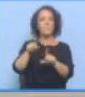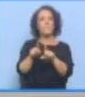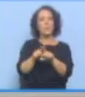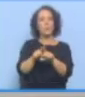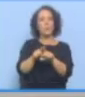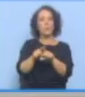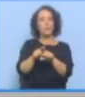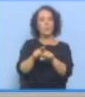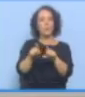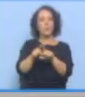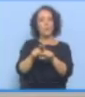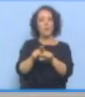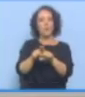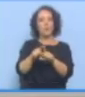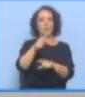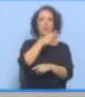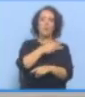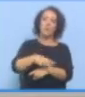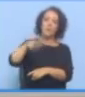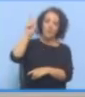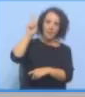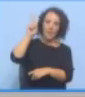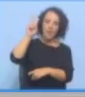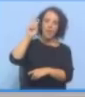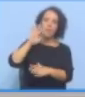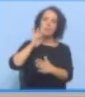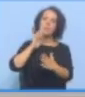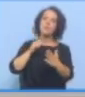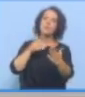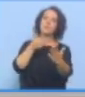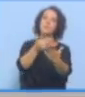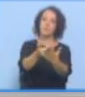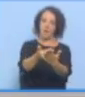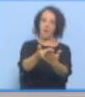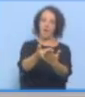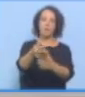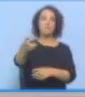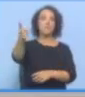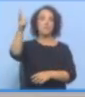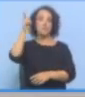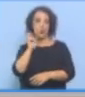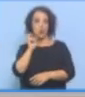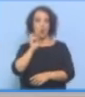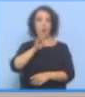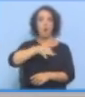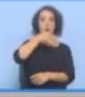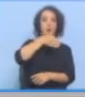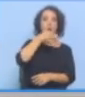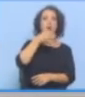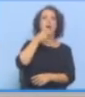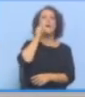esta doação da capacidade de comunicar e de ouvir é um dom de